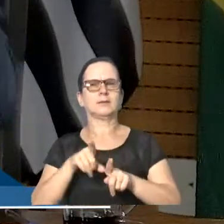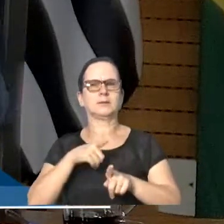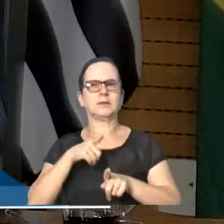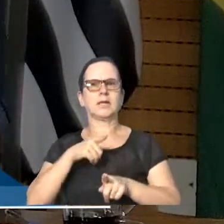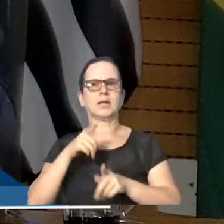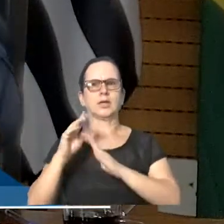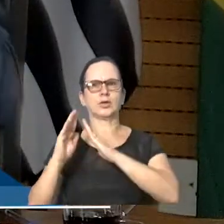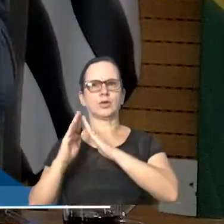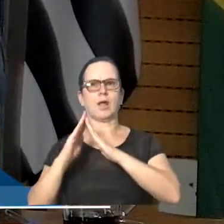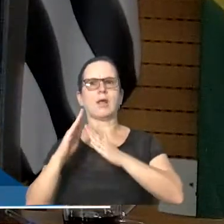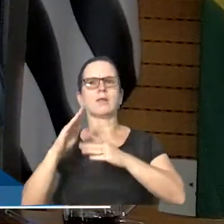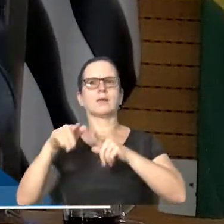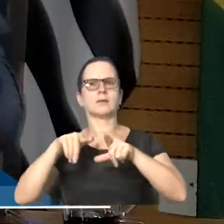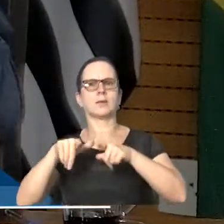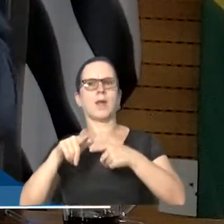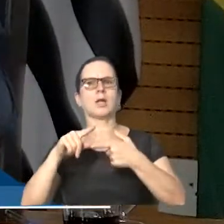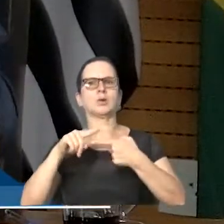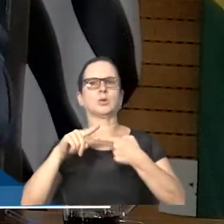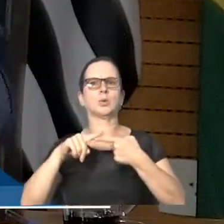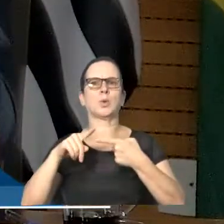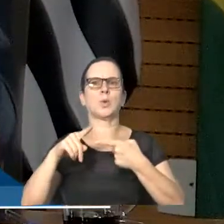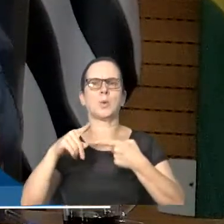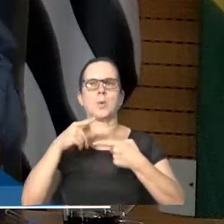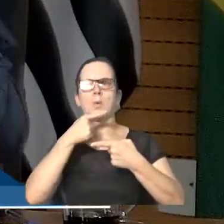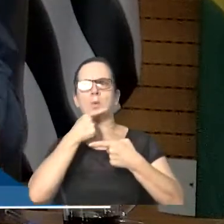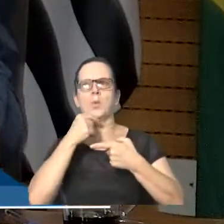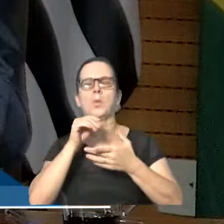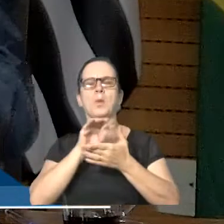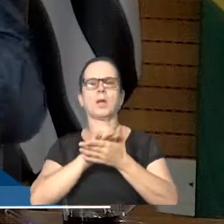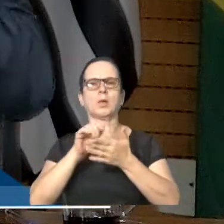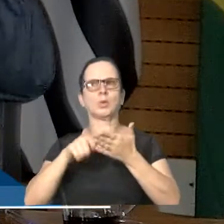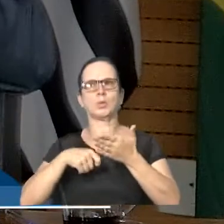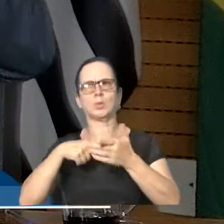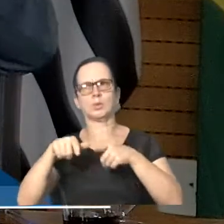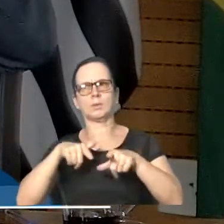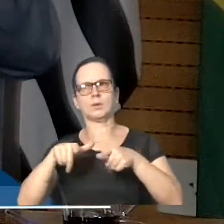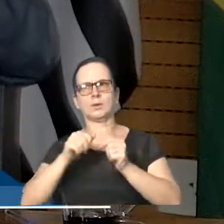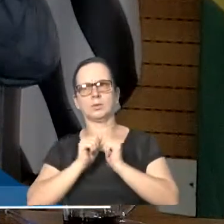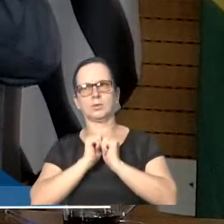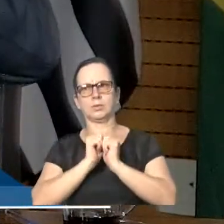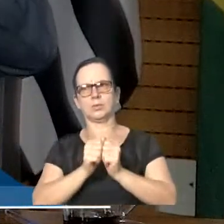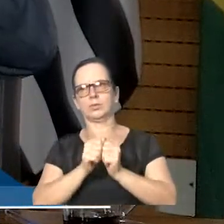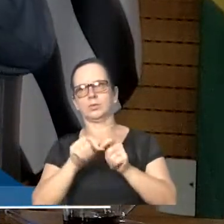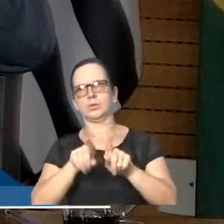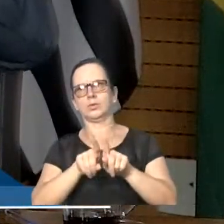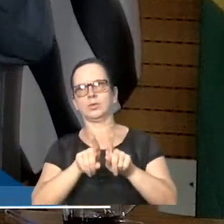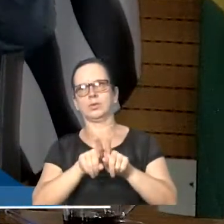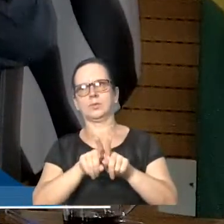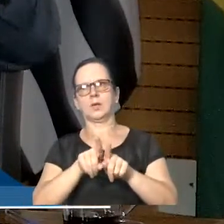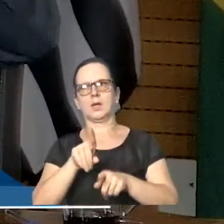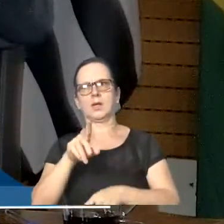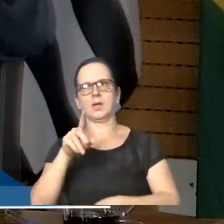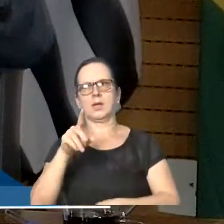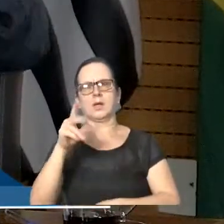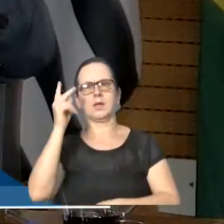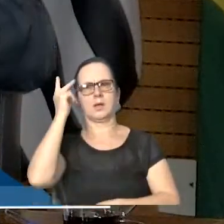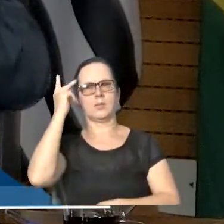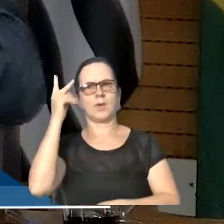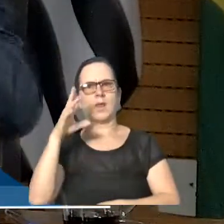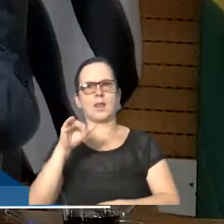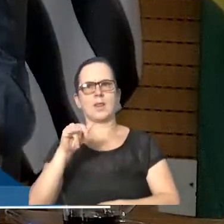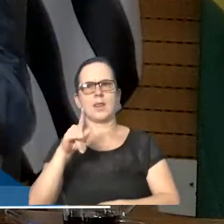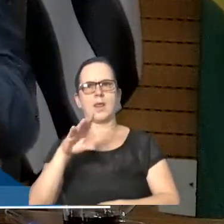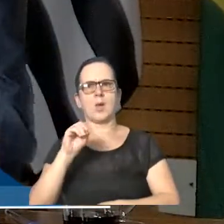da mulher, do marido, que está lá lutando, aguerreando. E São Bernardo do Campo, que é uma política do